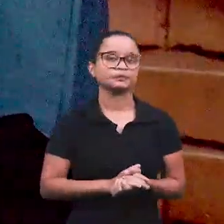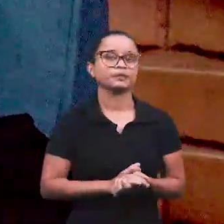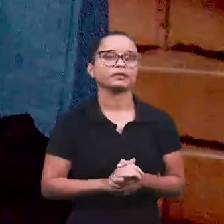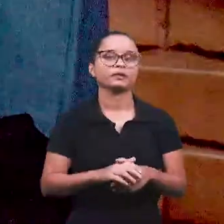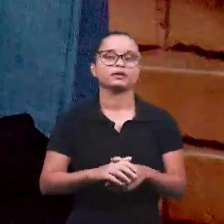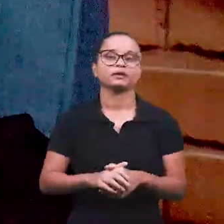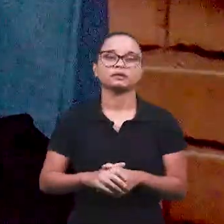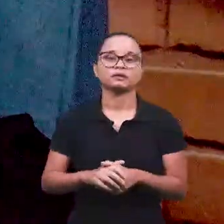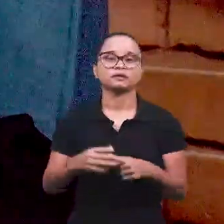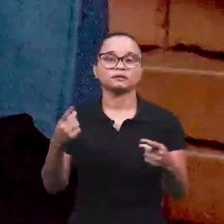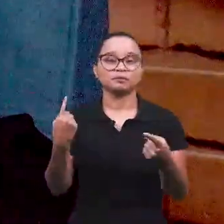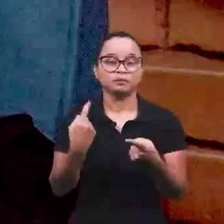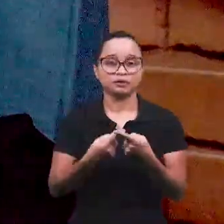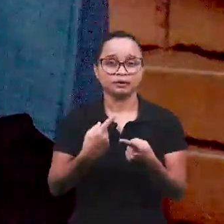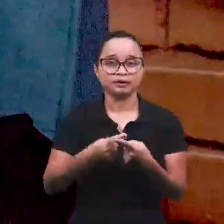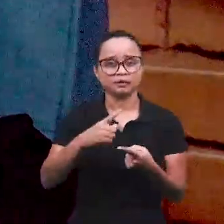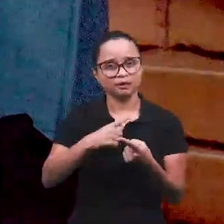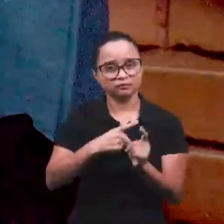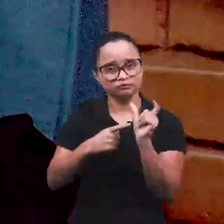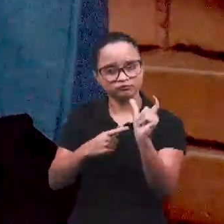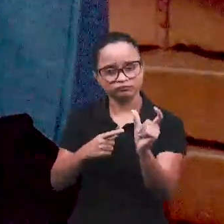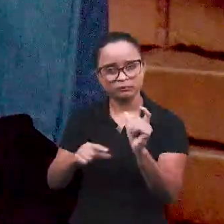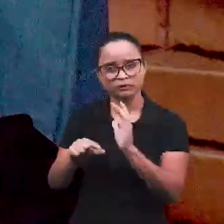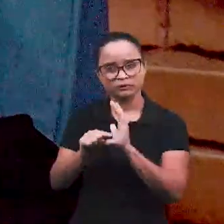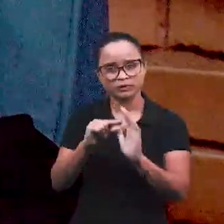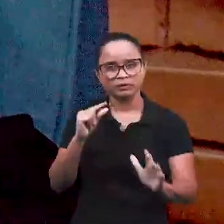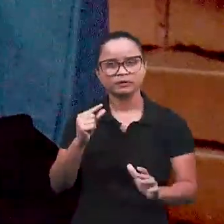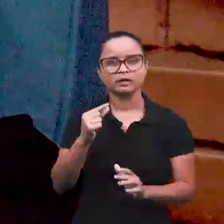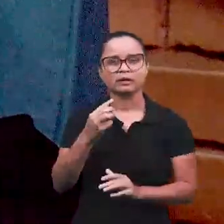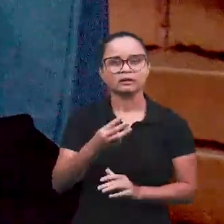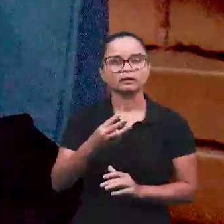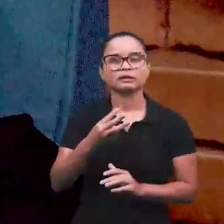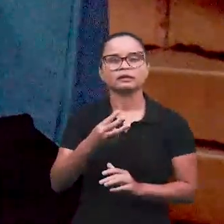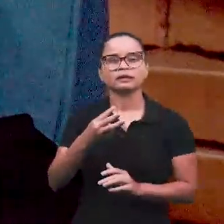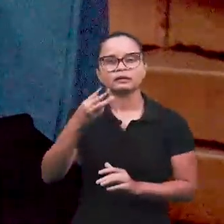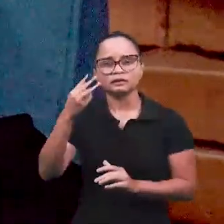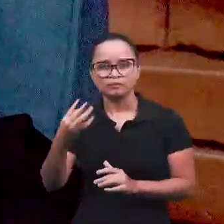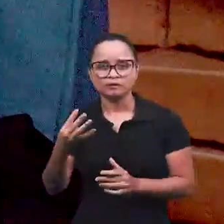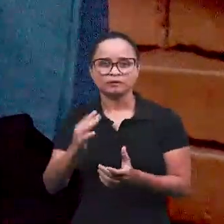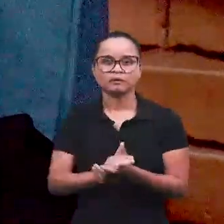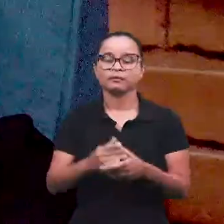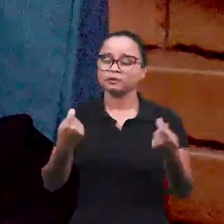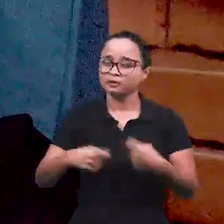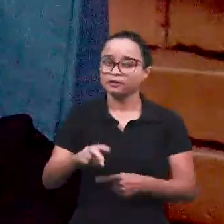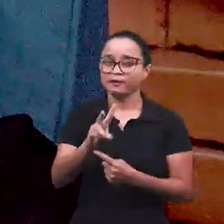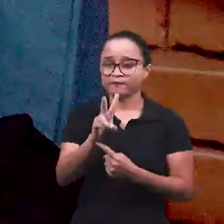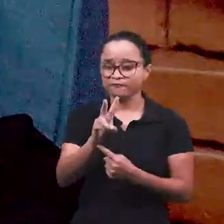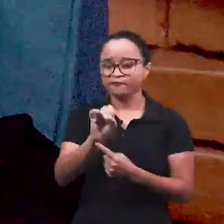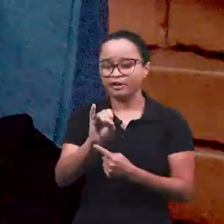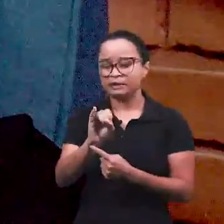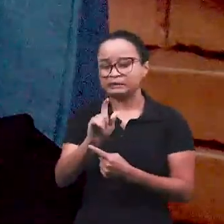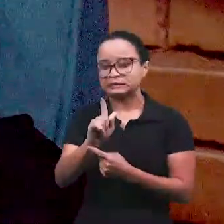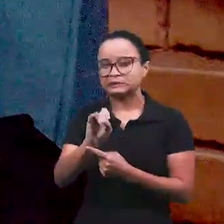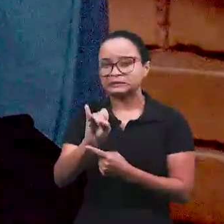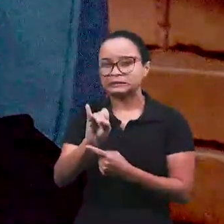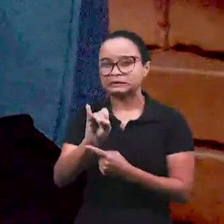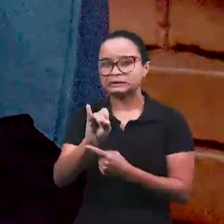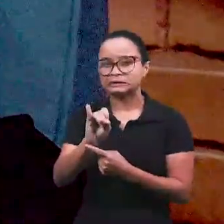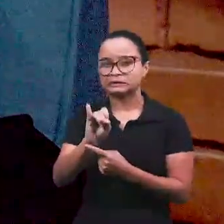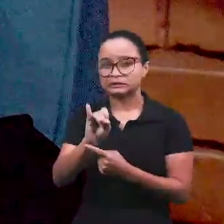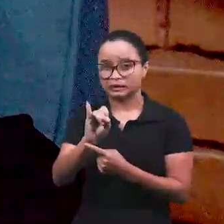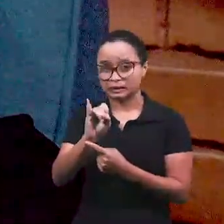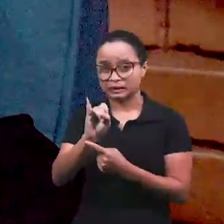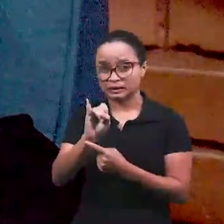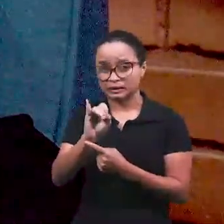né? A palavra vigiasse, no finalzinho do verso 34, e novamente a palavra vigiai, no